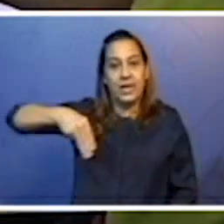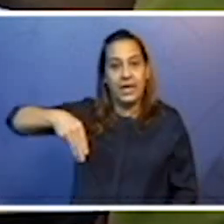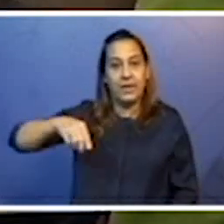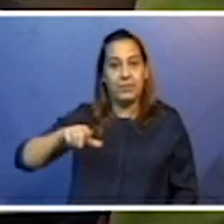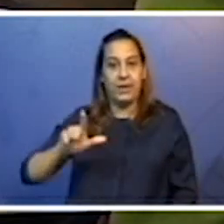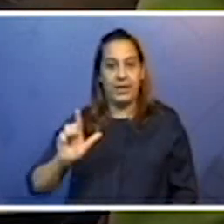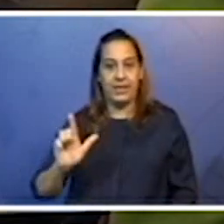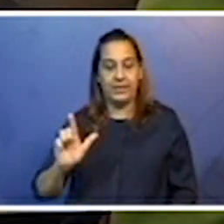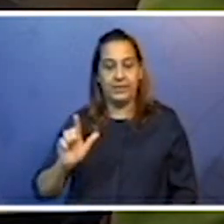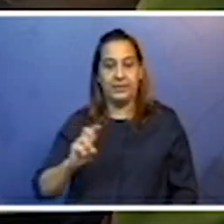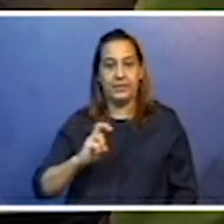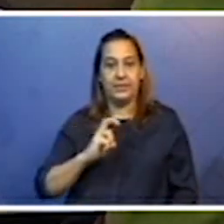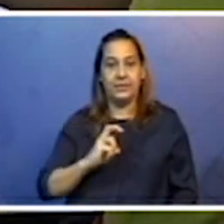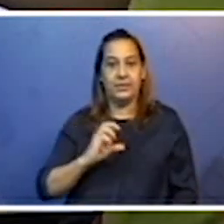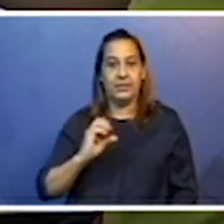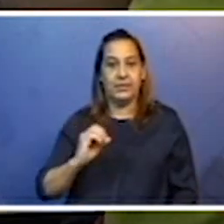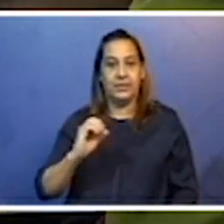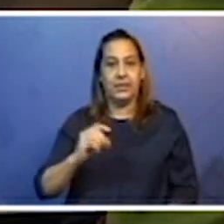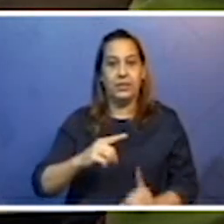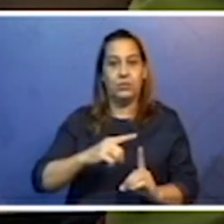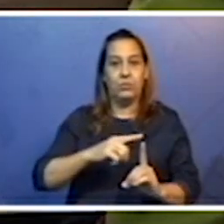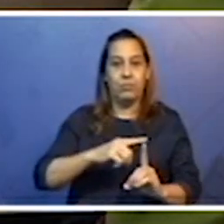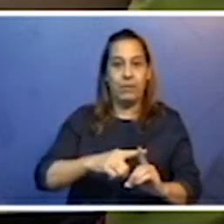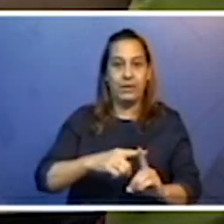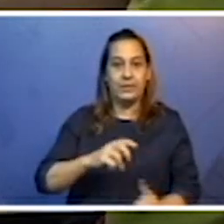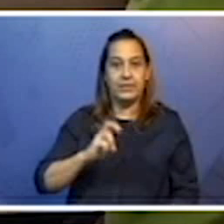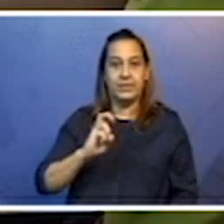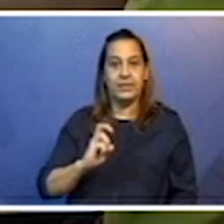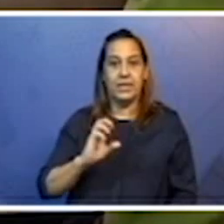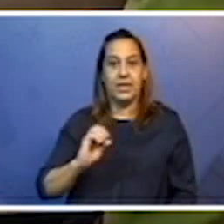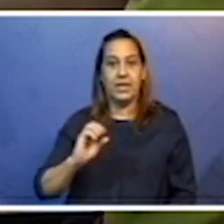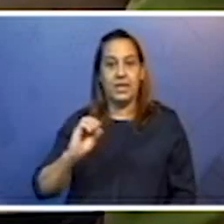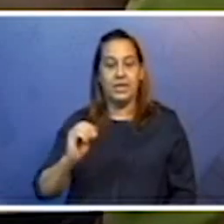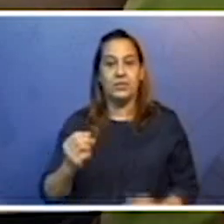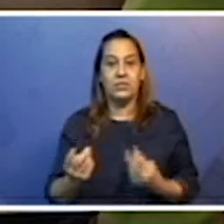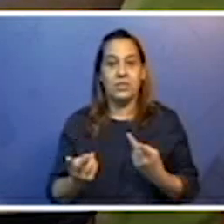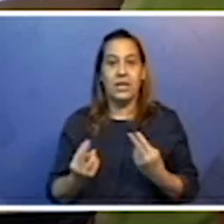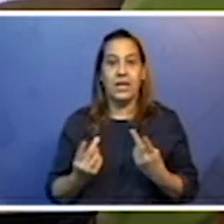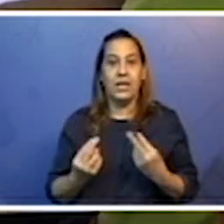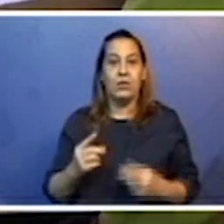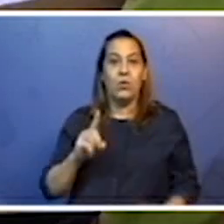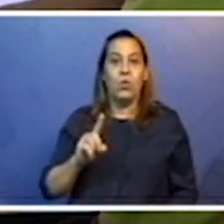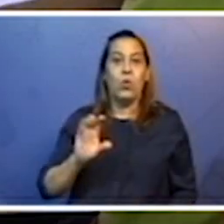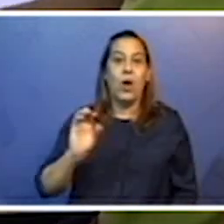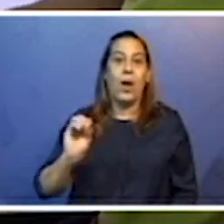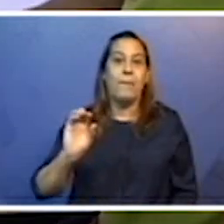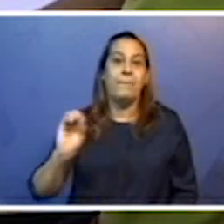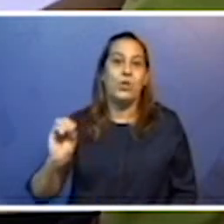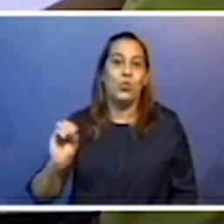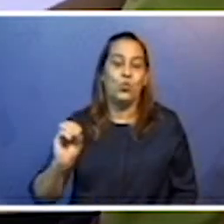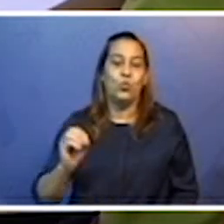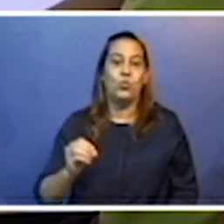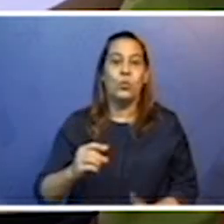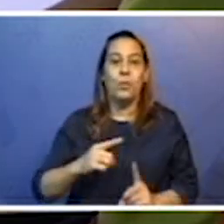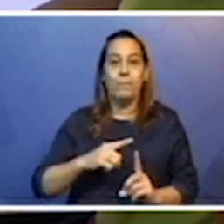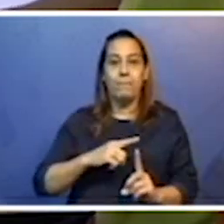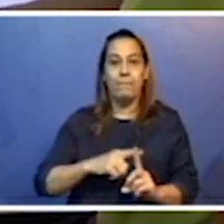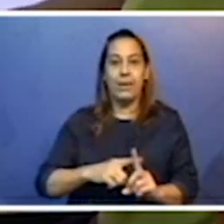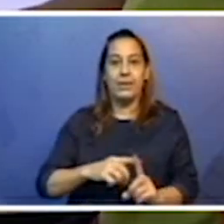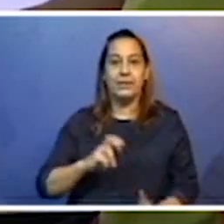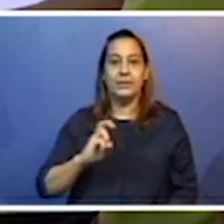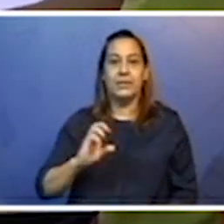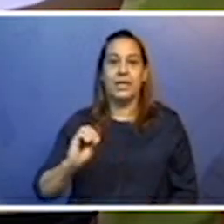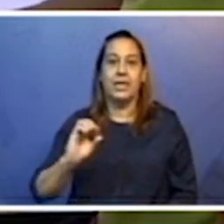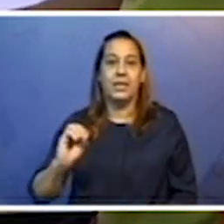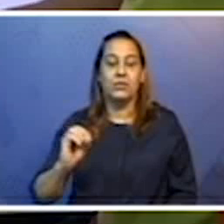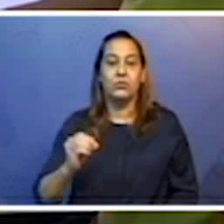contando, ó, 500 mais 500, 1.000. Mais 500, 1.500.